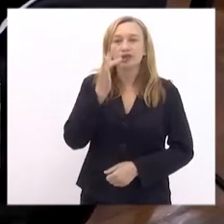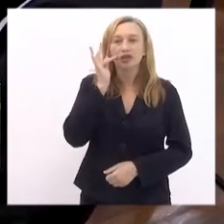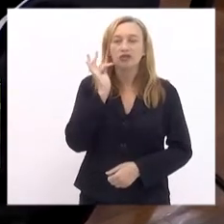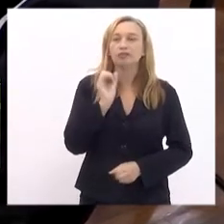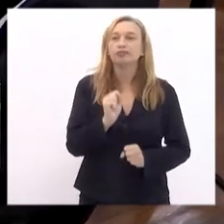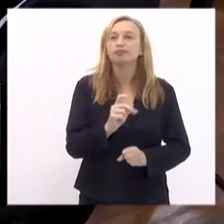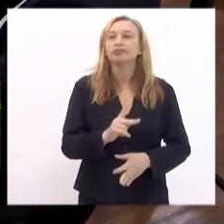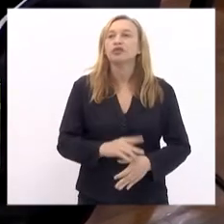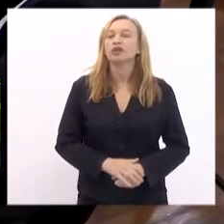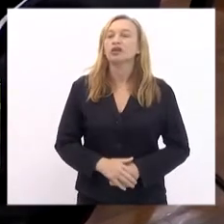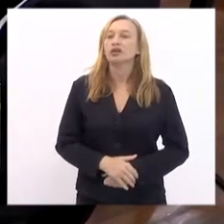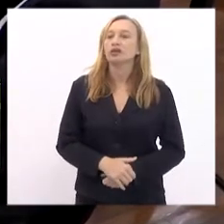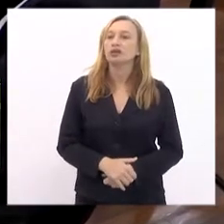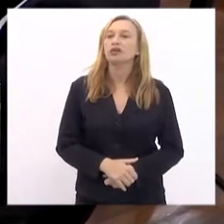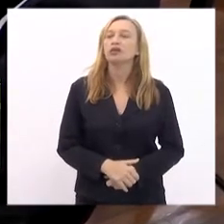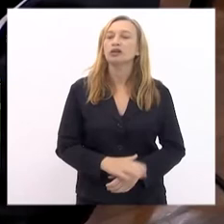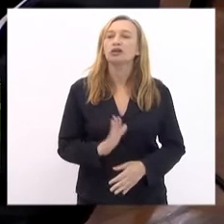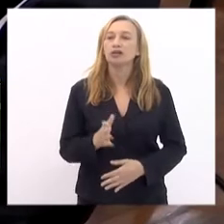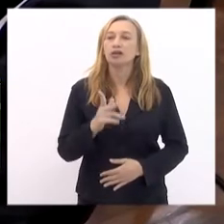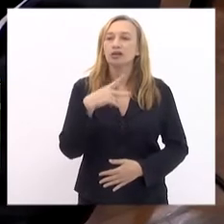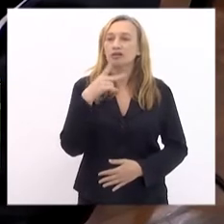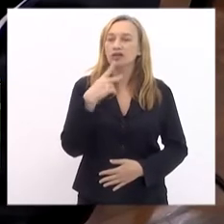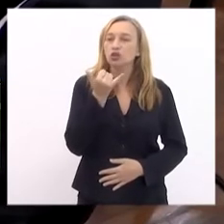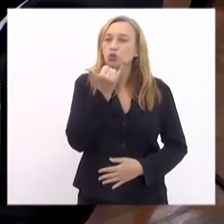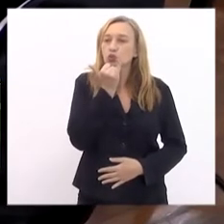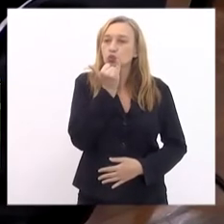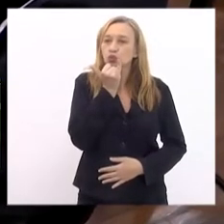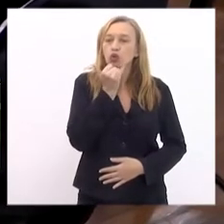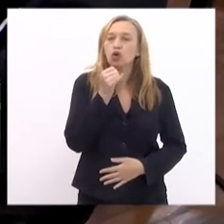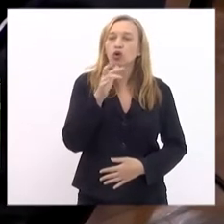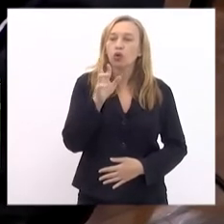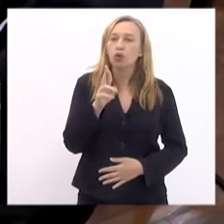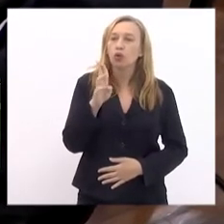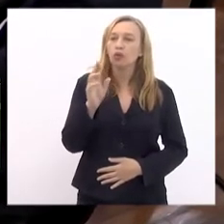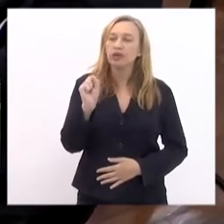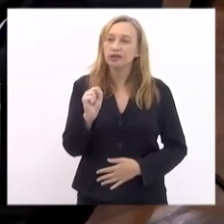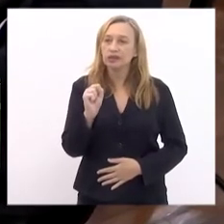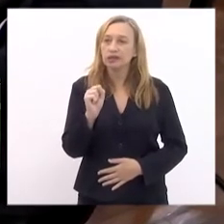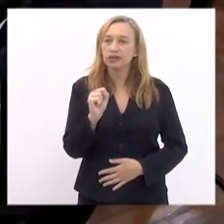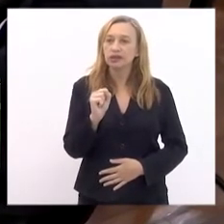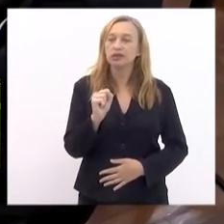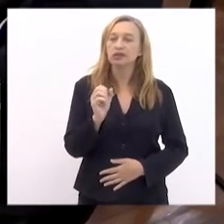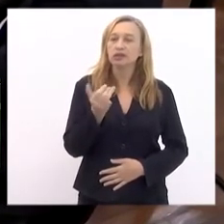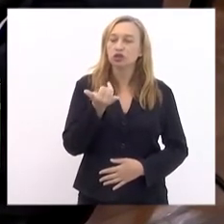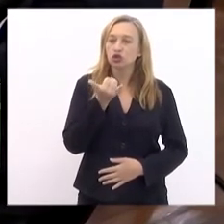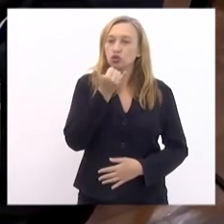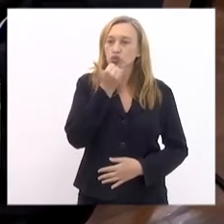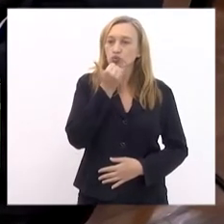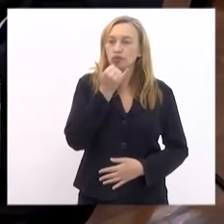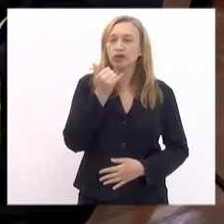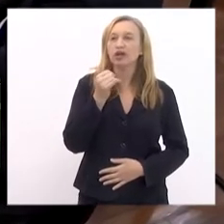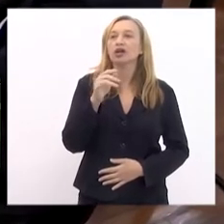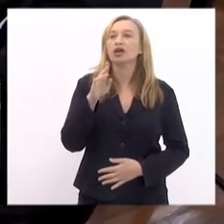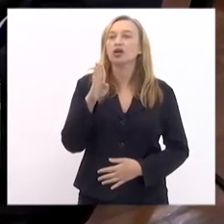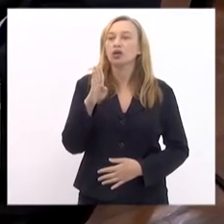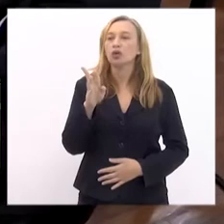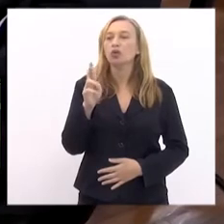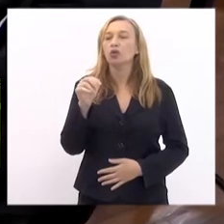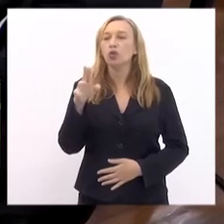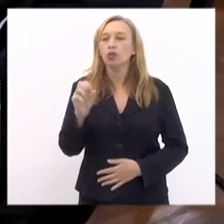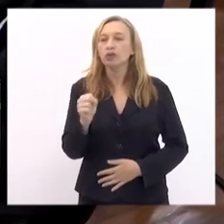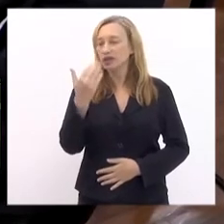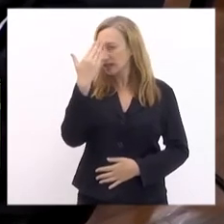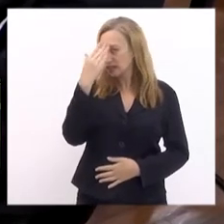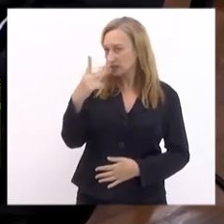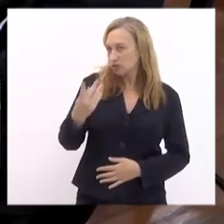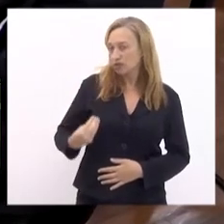Bom, então eu quero passar agora a palavra, desculpe, Rubens Albuquerque, não Ricardo, eu me equivoquei aqui. Rubens Albuquerque, agradeço a sua